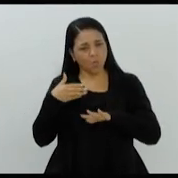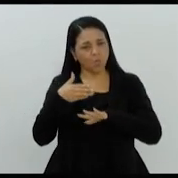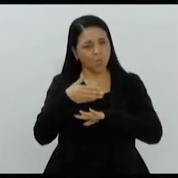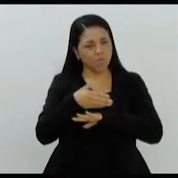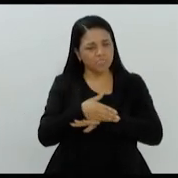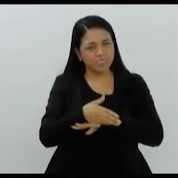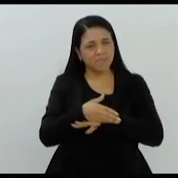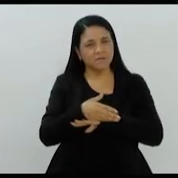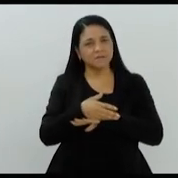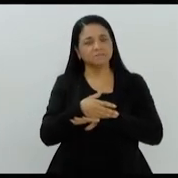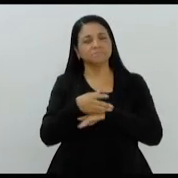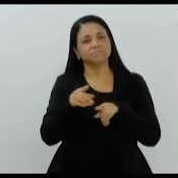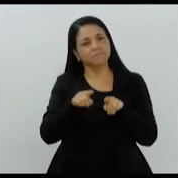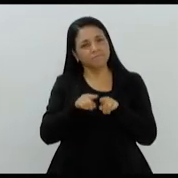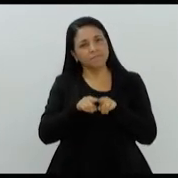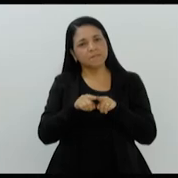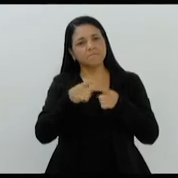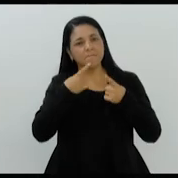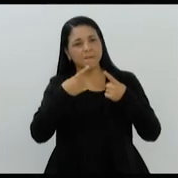memória histórica.